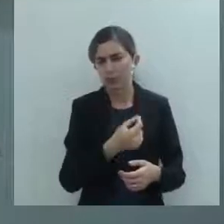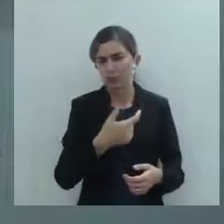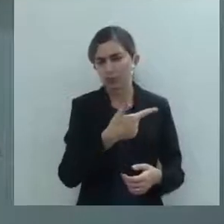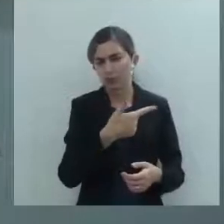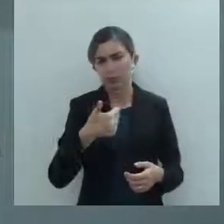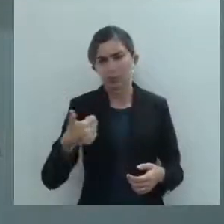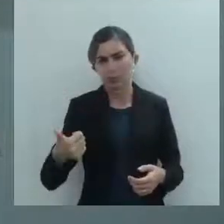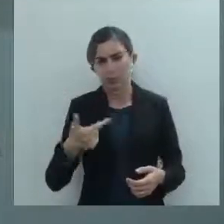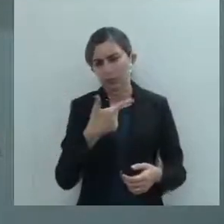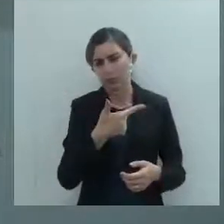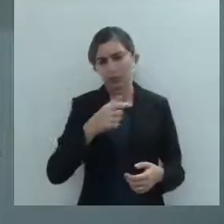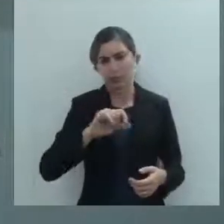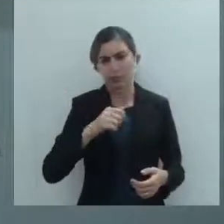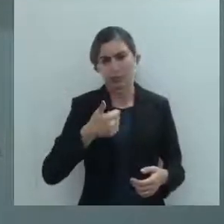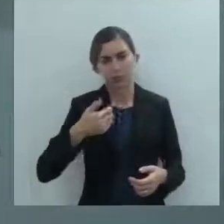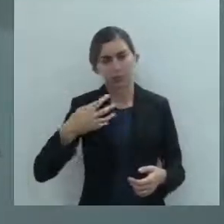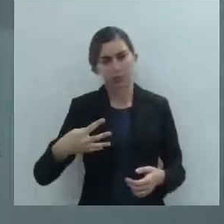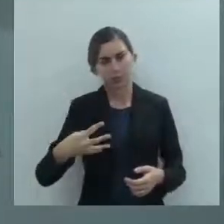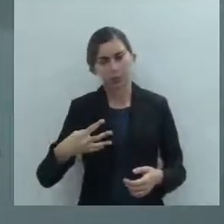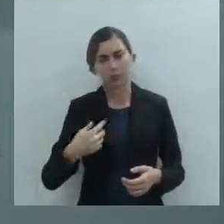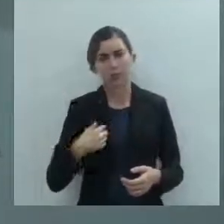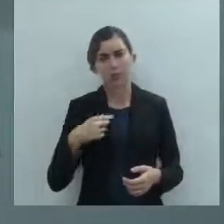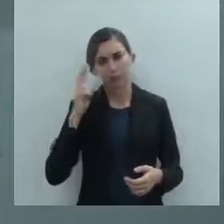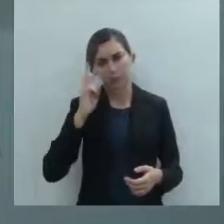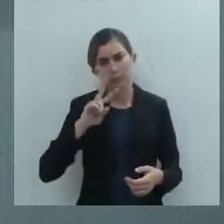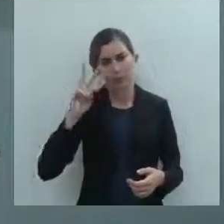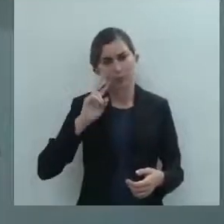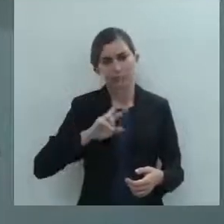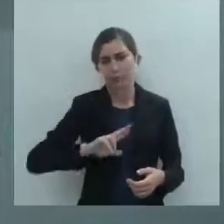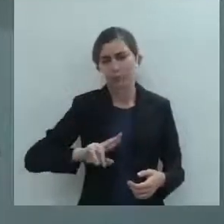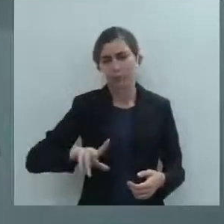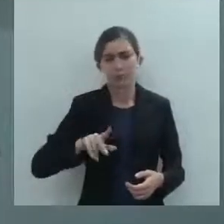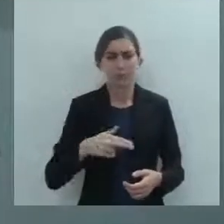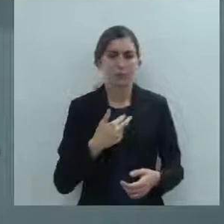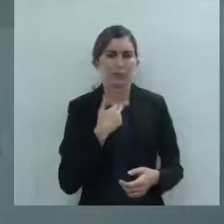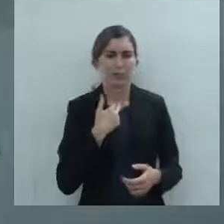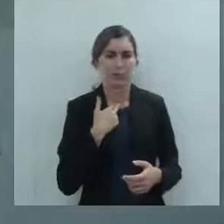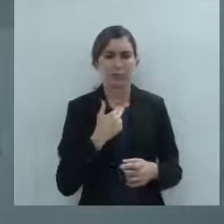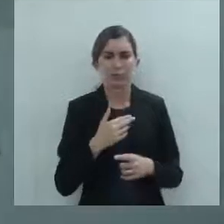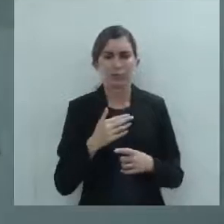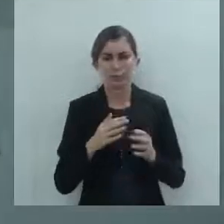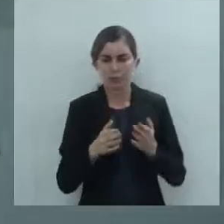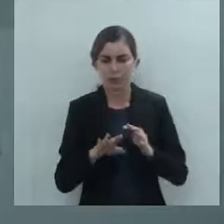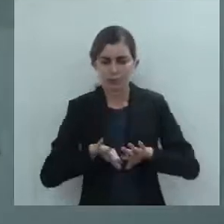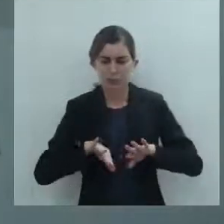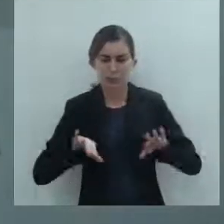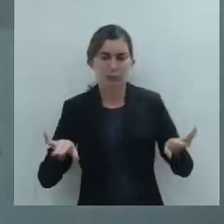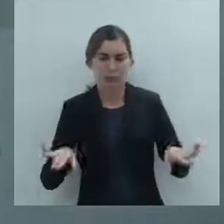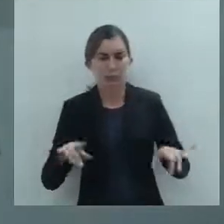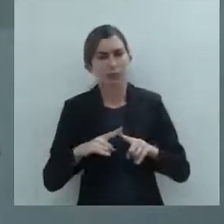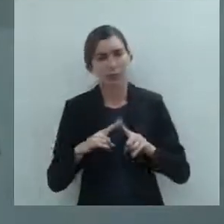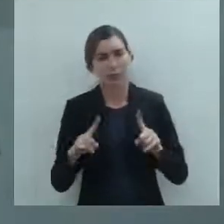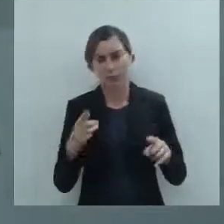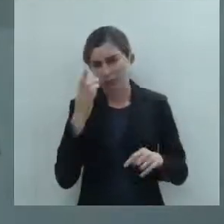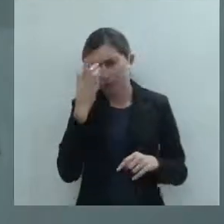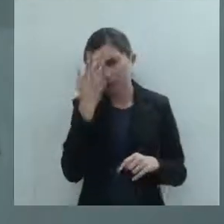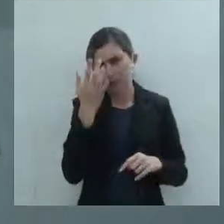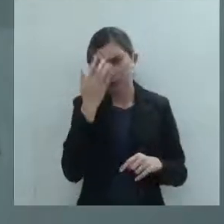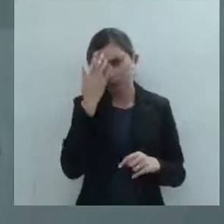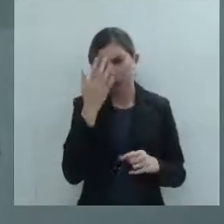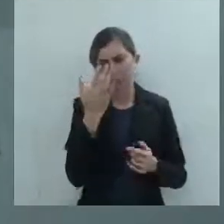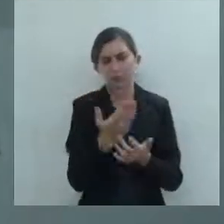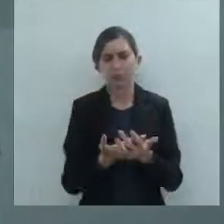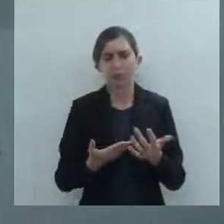2014 Ele disse que a história não pode ser dividida mas que para facilitar